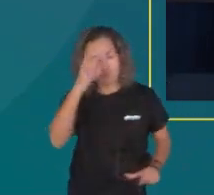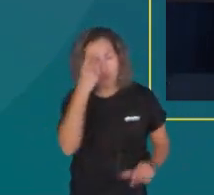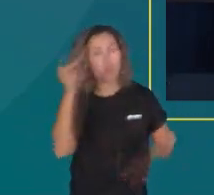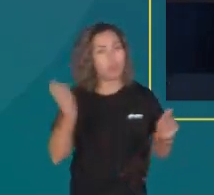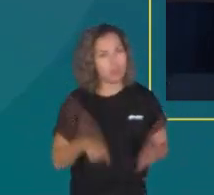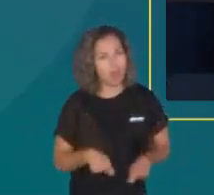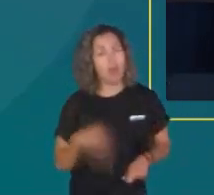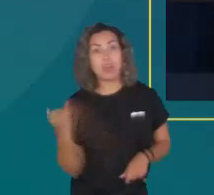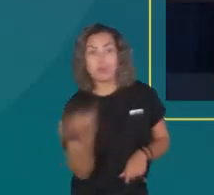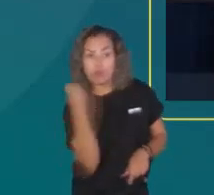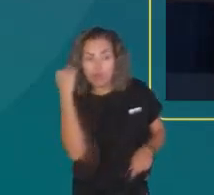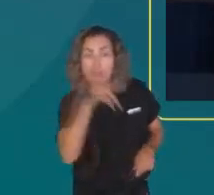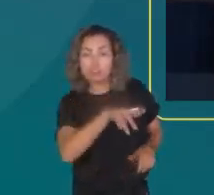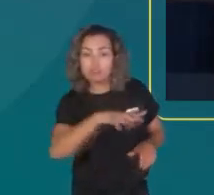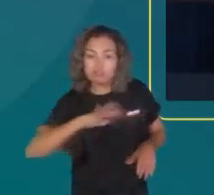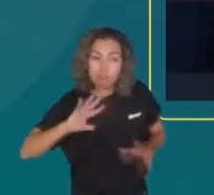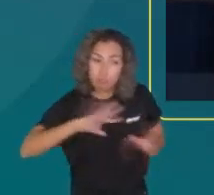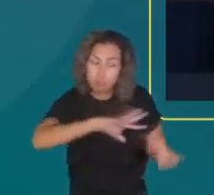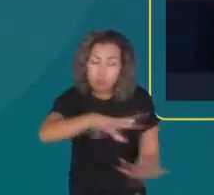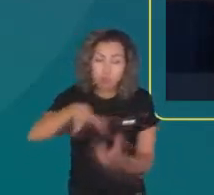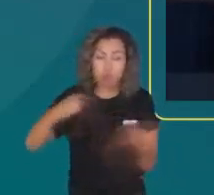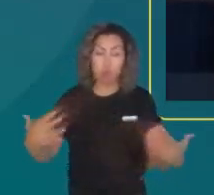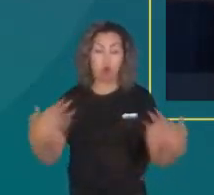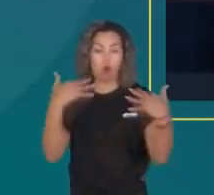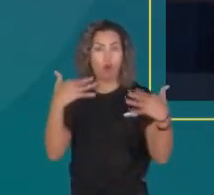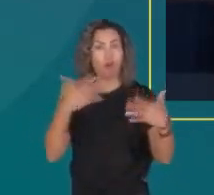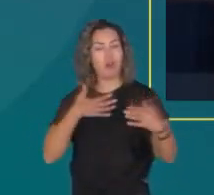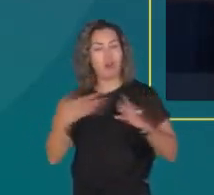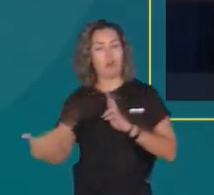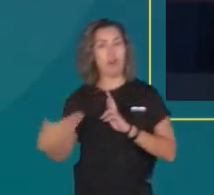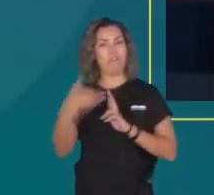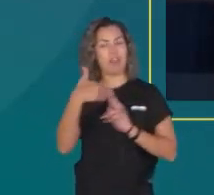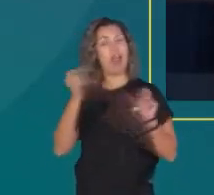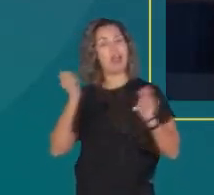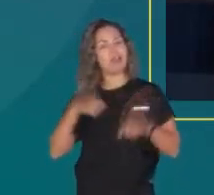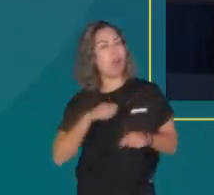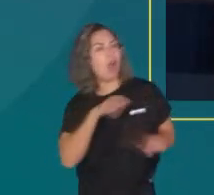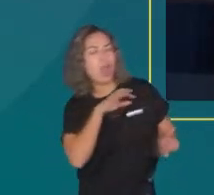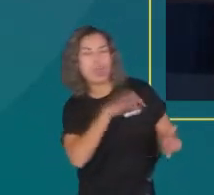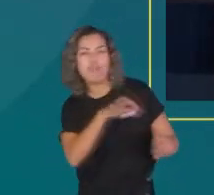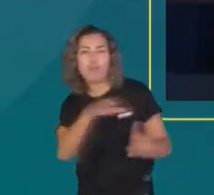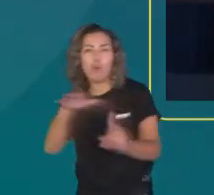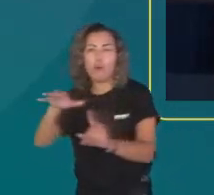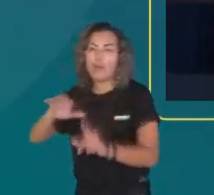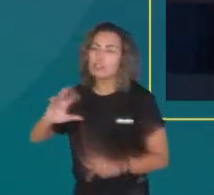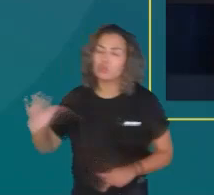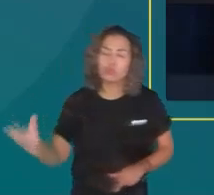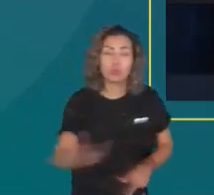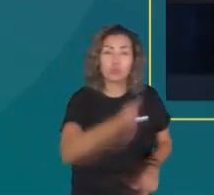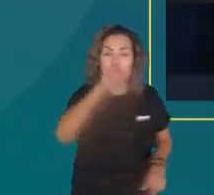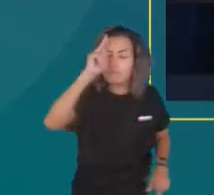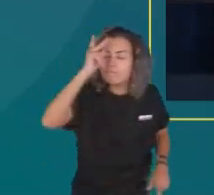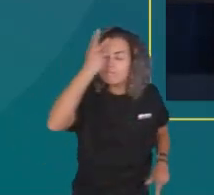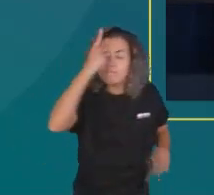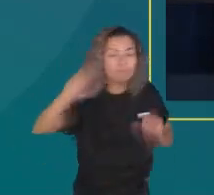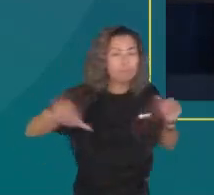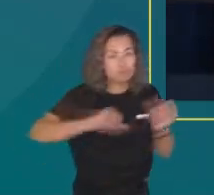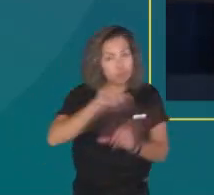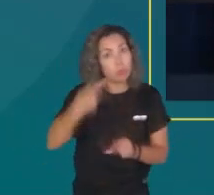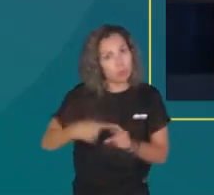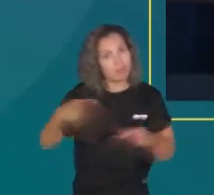uma referência global para que a gente possa efetivamente mudar o modelo mental o quanto nós estamos